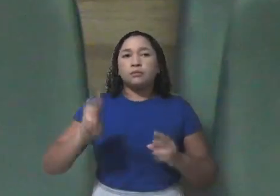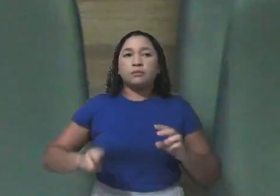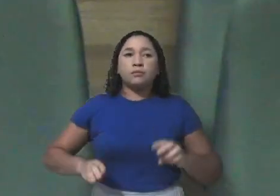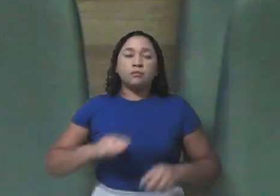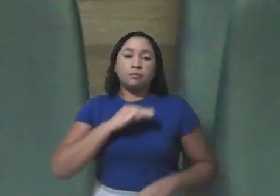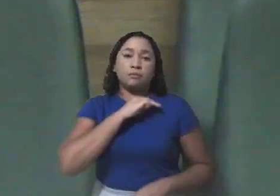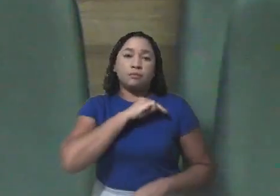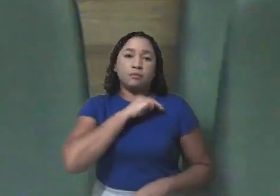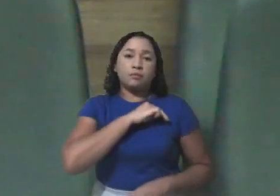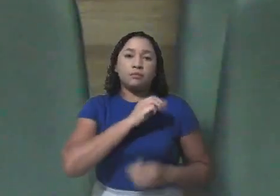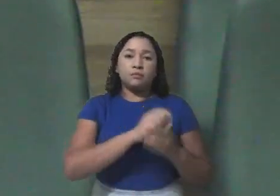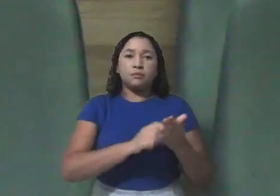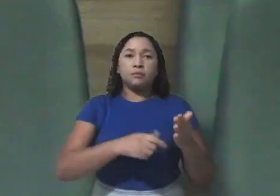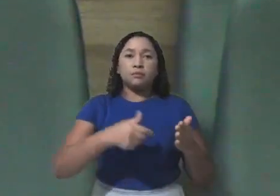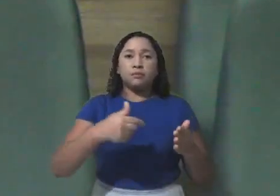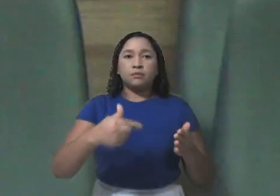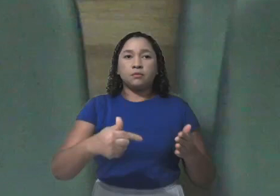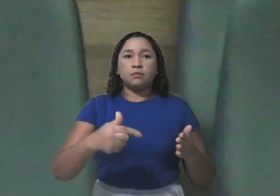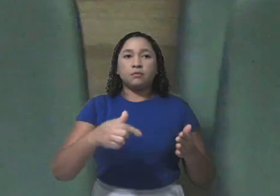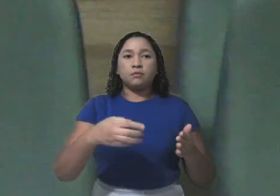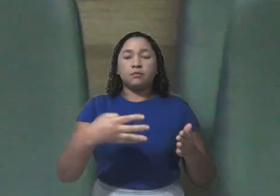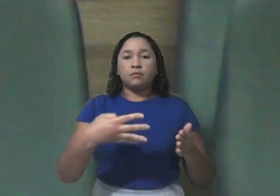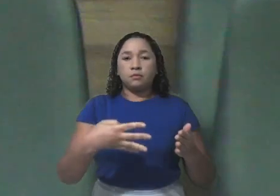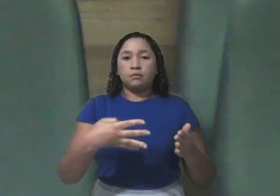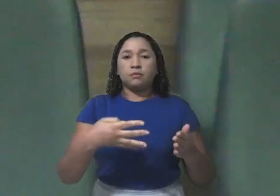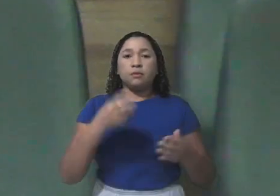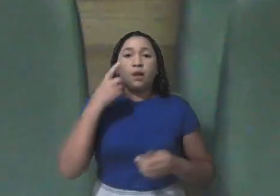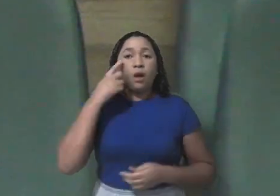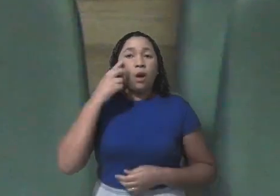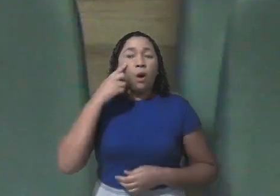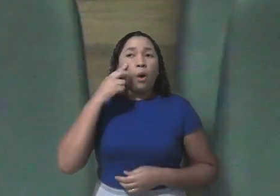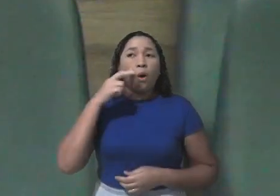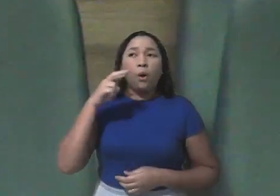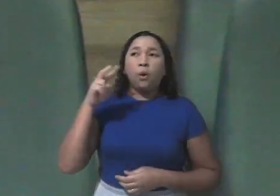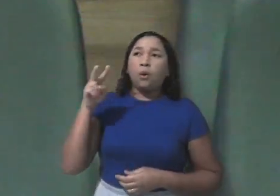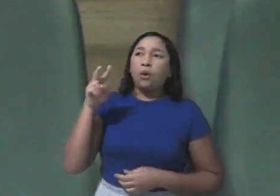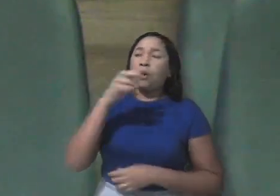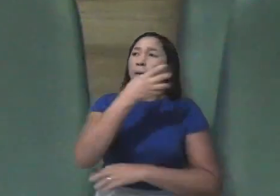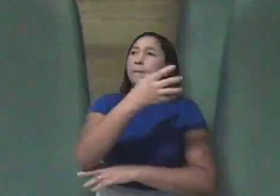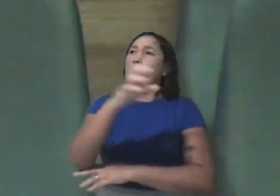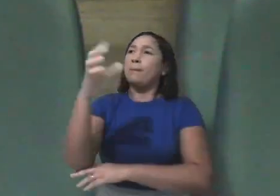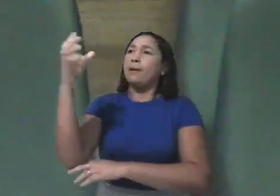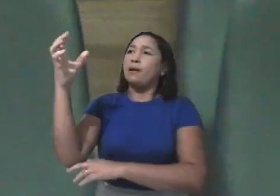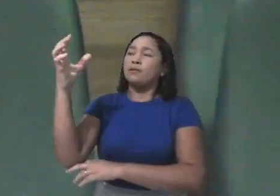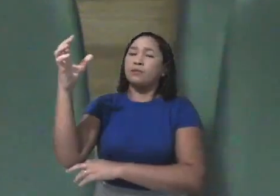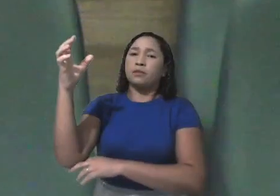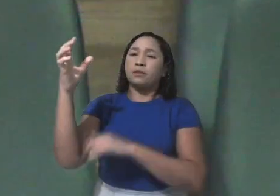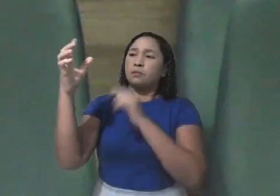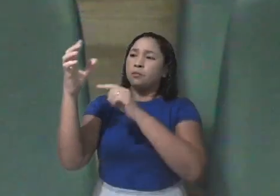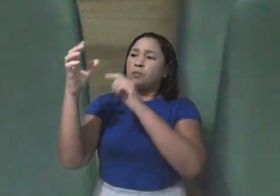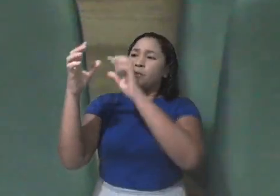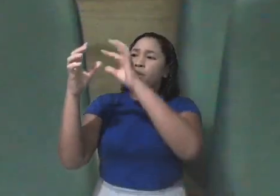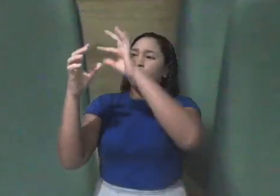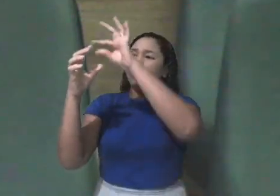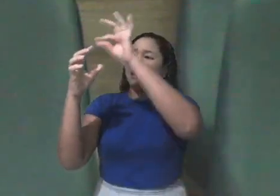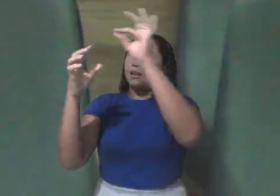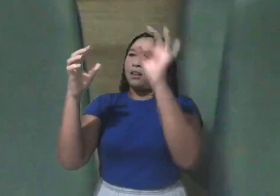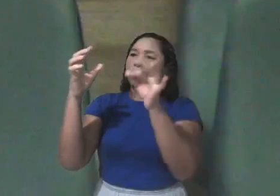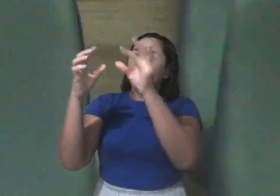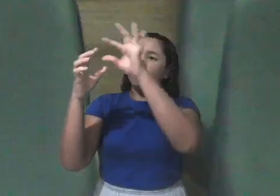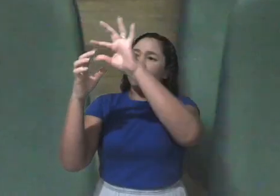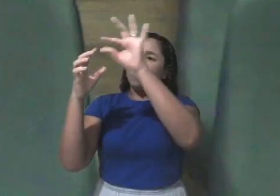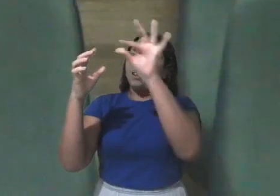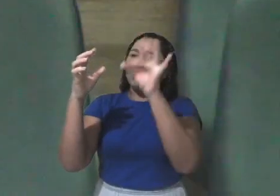figueira. Quando ela florescer, está perto o verão. O Estado de Israel já